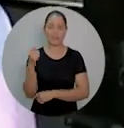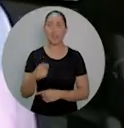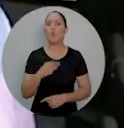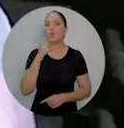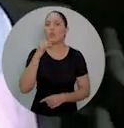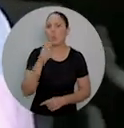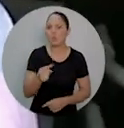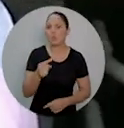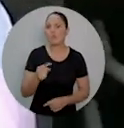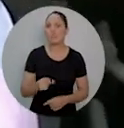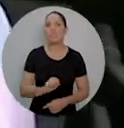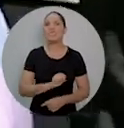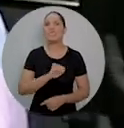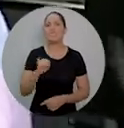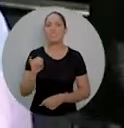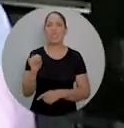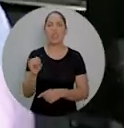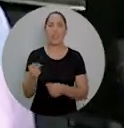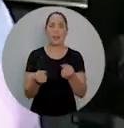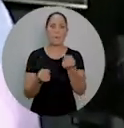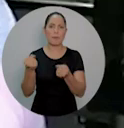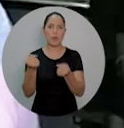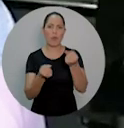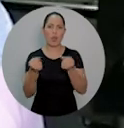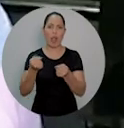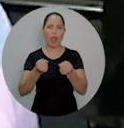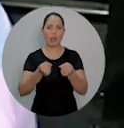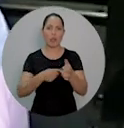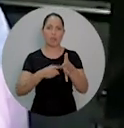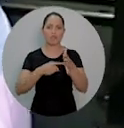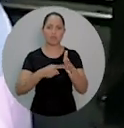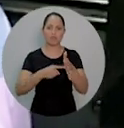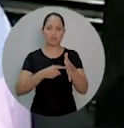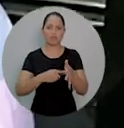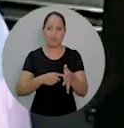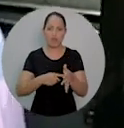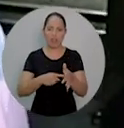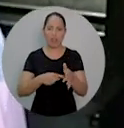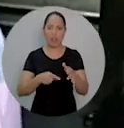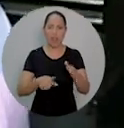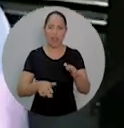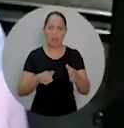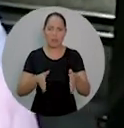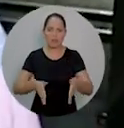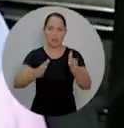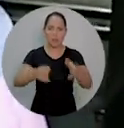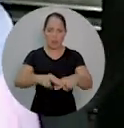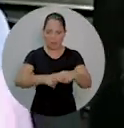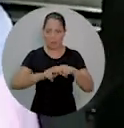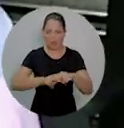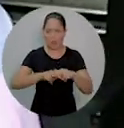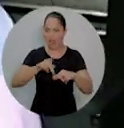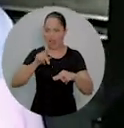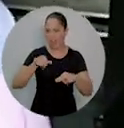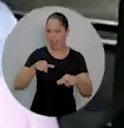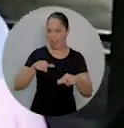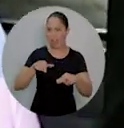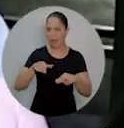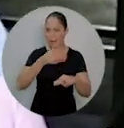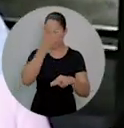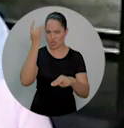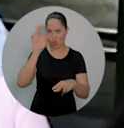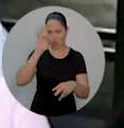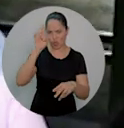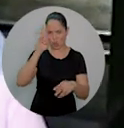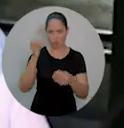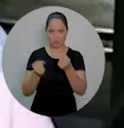uma dúvida. Se o carro quebrar por conta da situação em que a via está, é justo